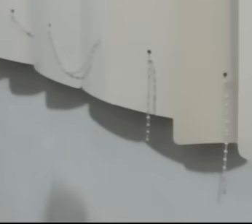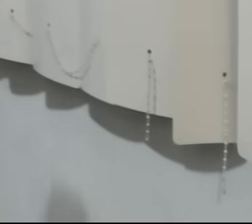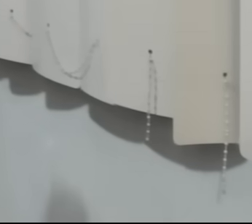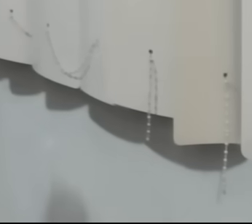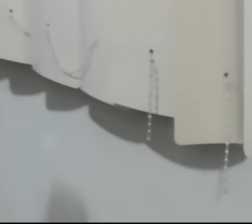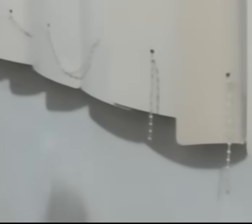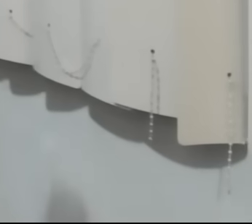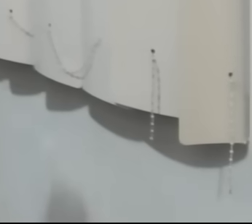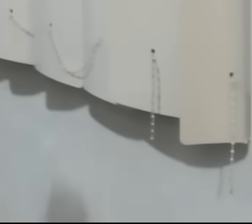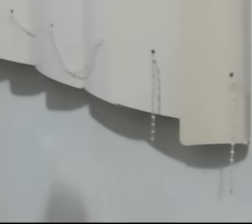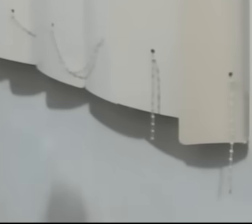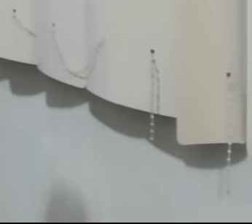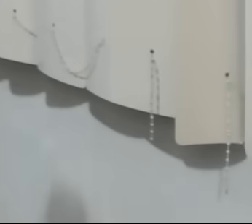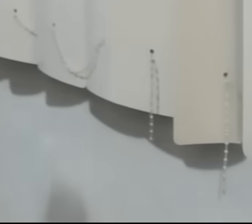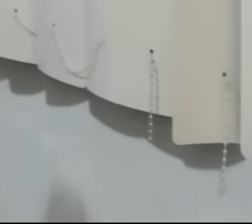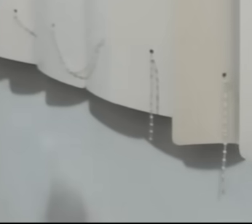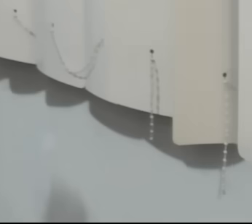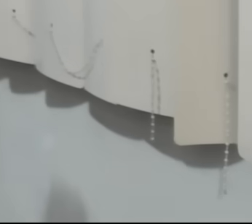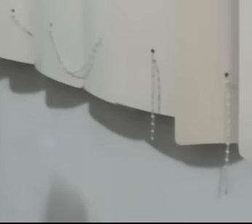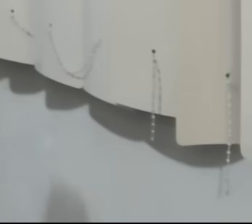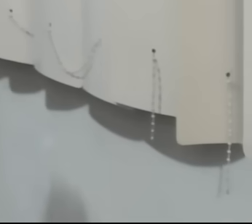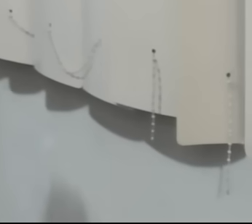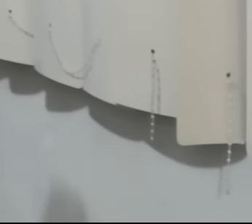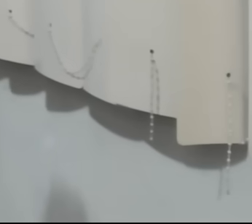Pois é, gente.